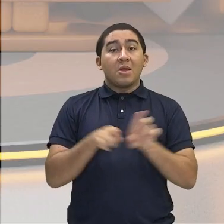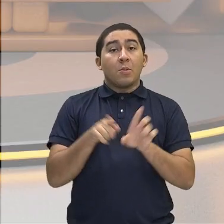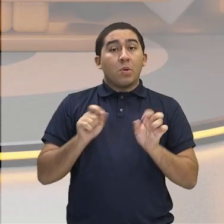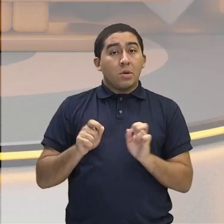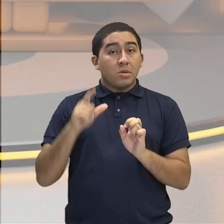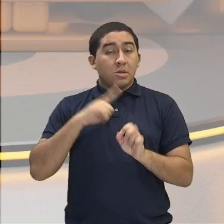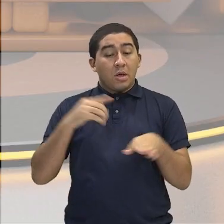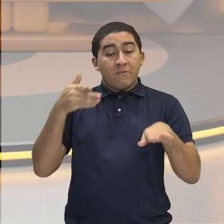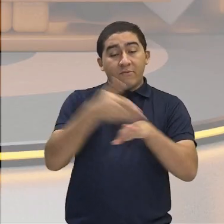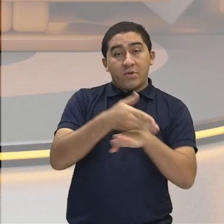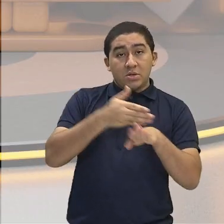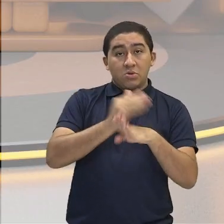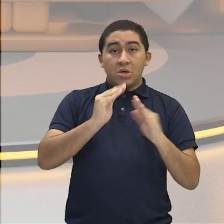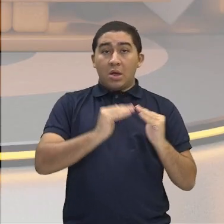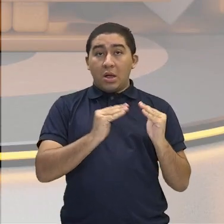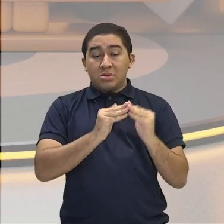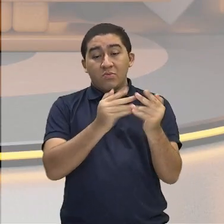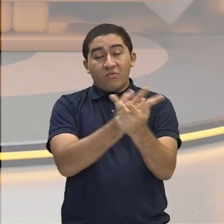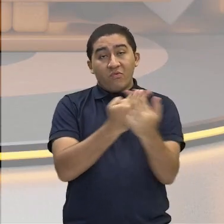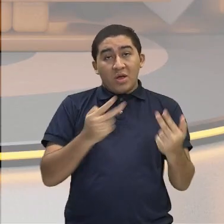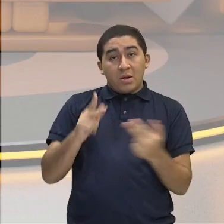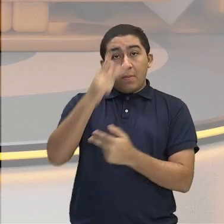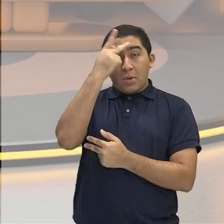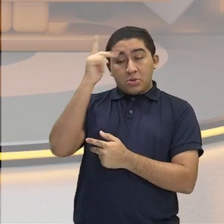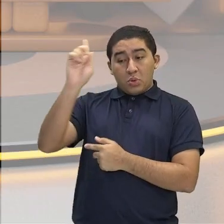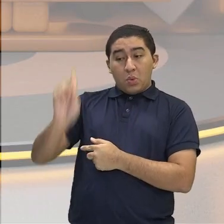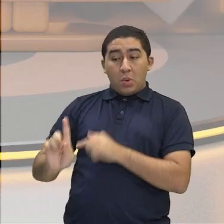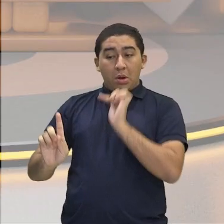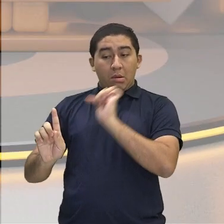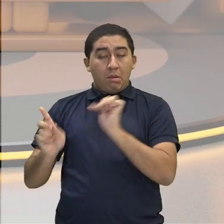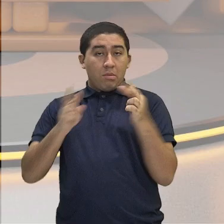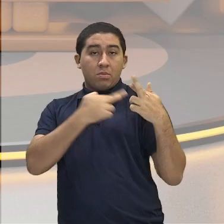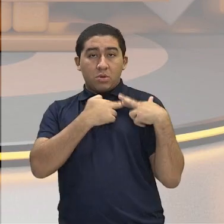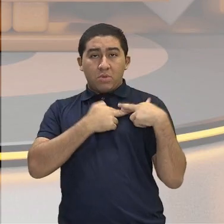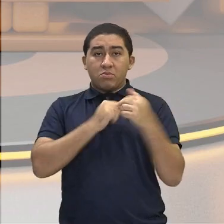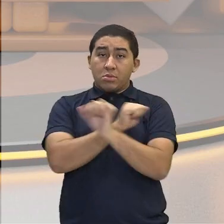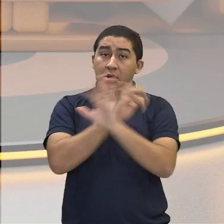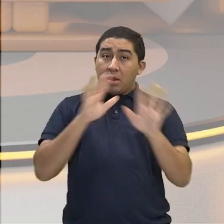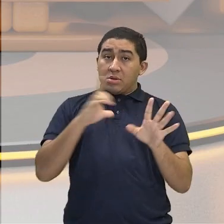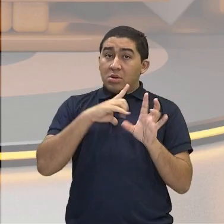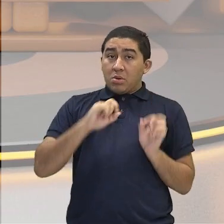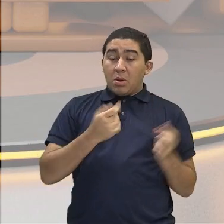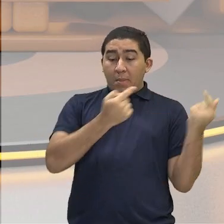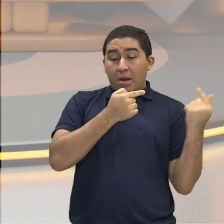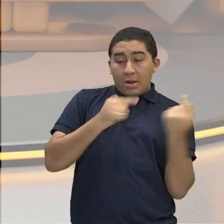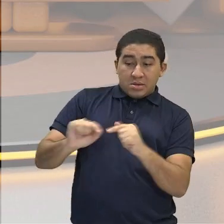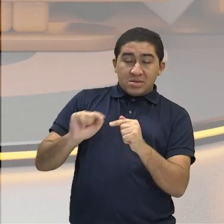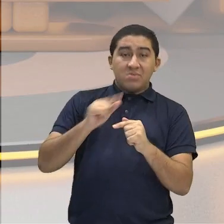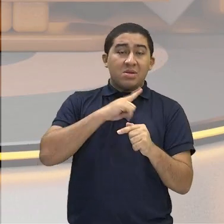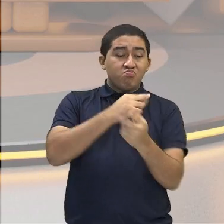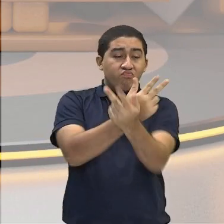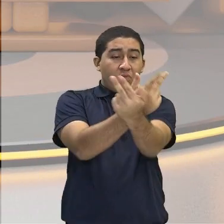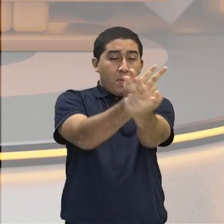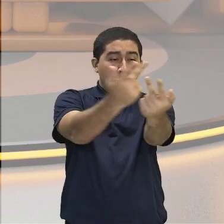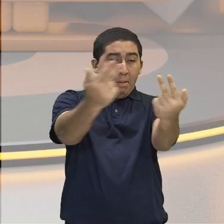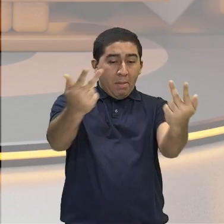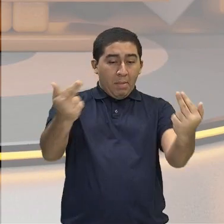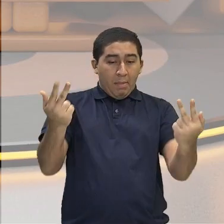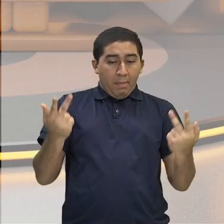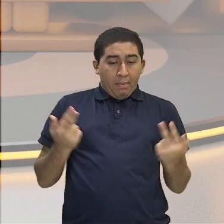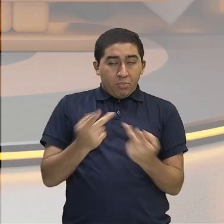de residências pelos agentes sanitaristas, como eu falei há pouco. Claro que isso vai gerar uma reação em cadeia, né, na